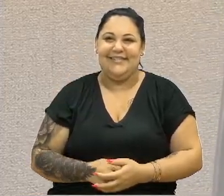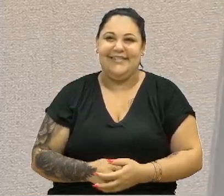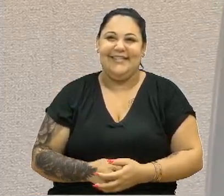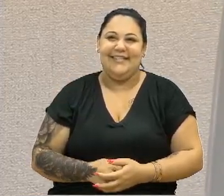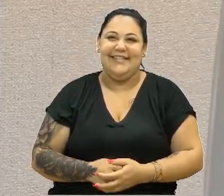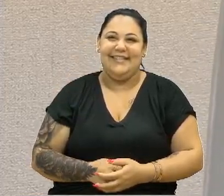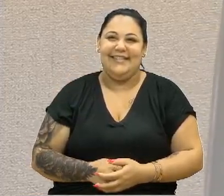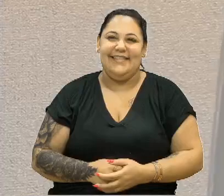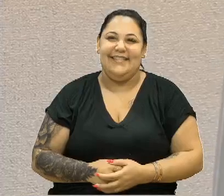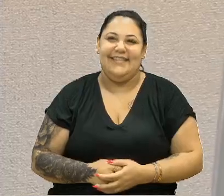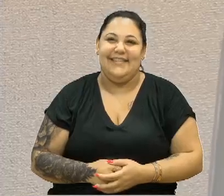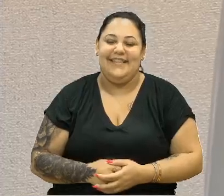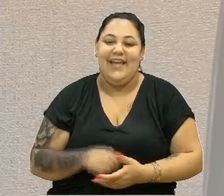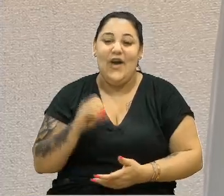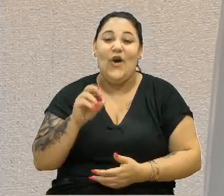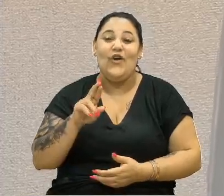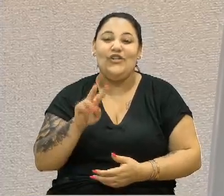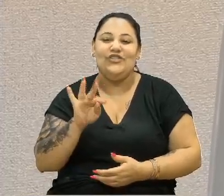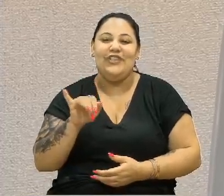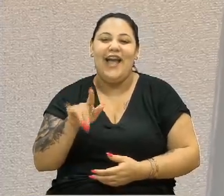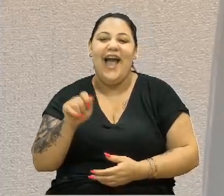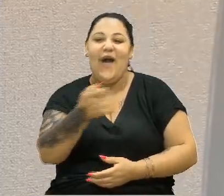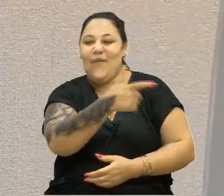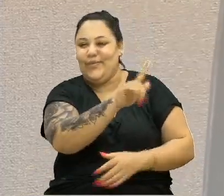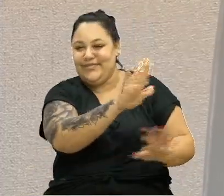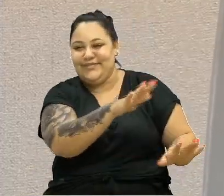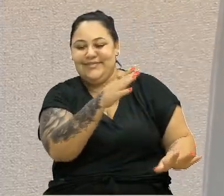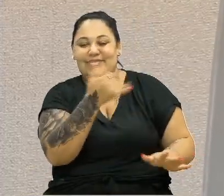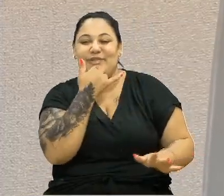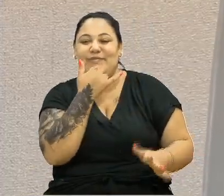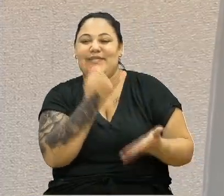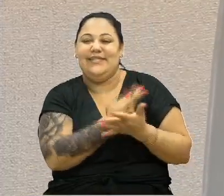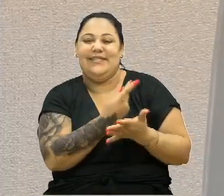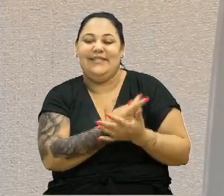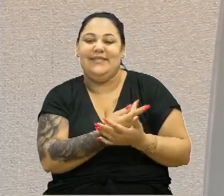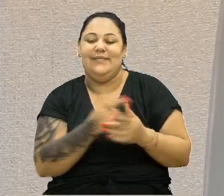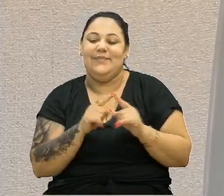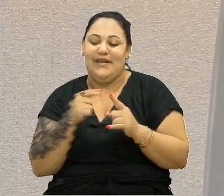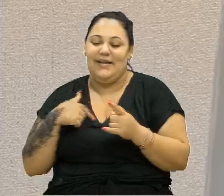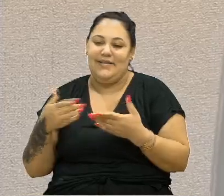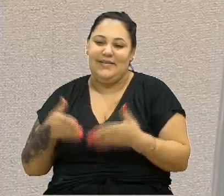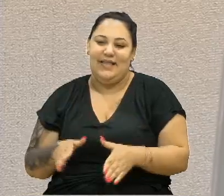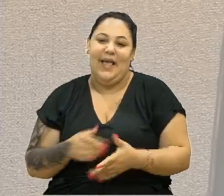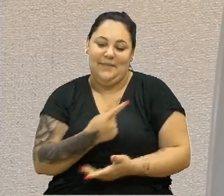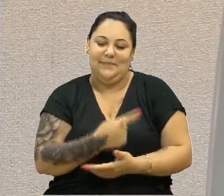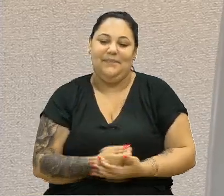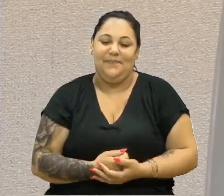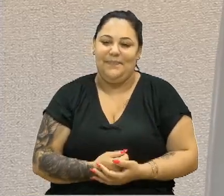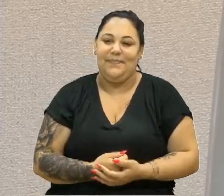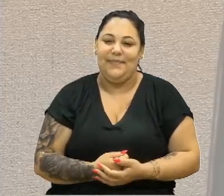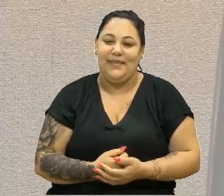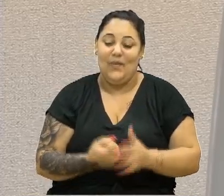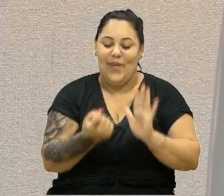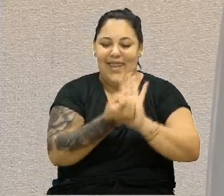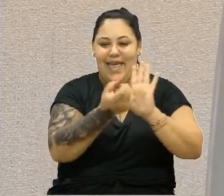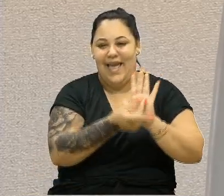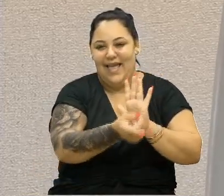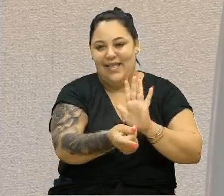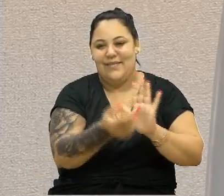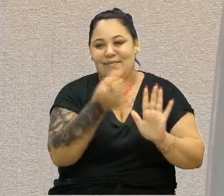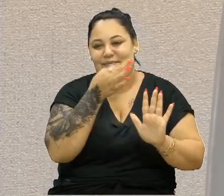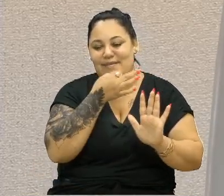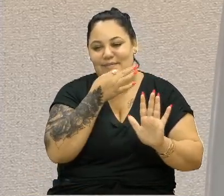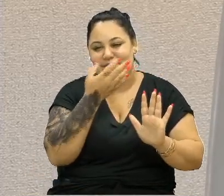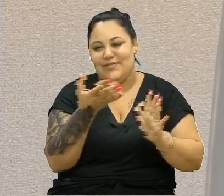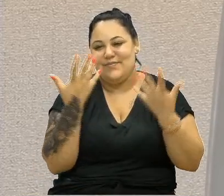isso. A Ortiga é o outro, né? Nasci em São João da Ortiga. Nasci lá. É isso. Então, fica o seu legado também para Caxias do Sul, e meus parabéns